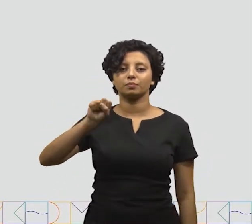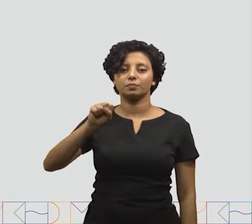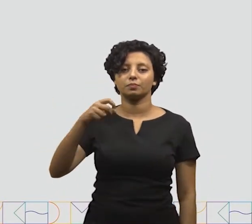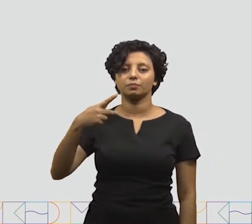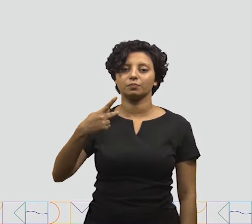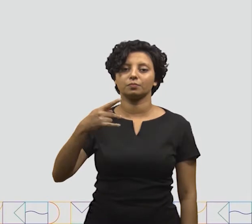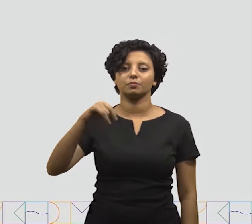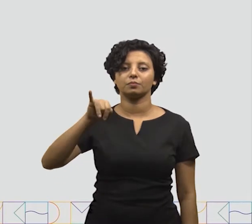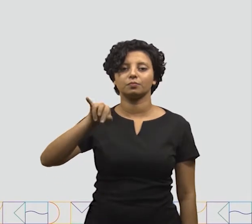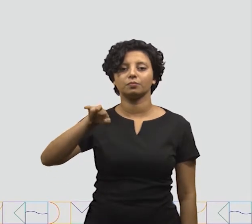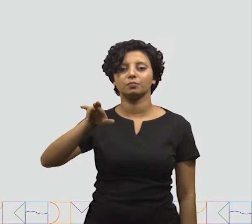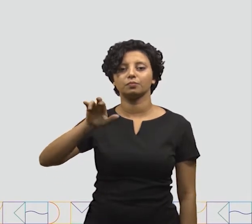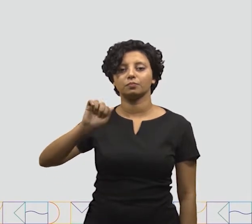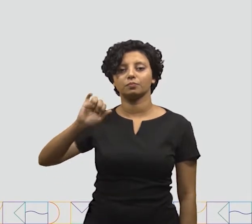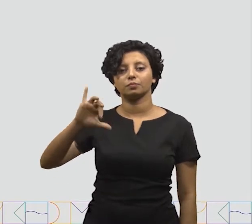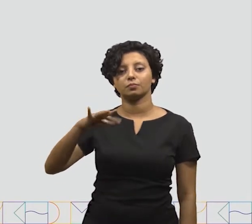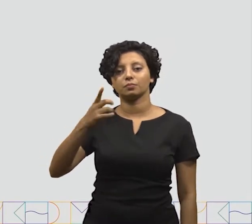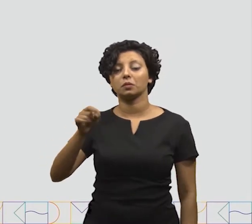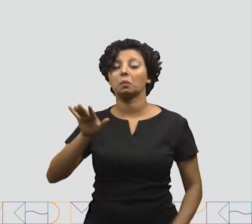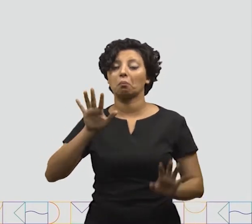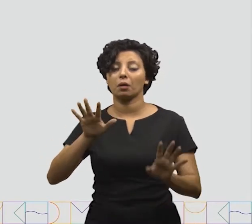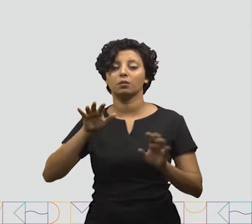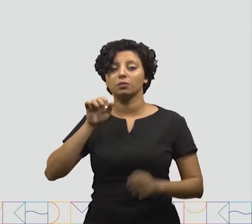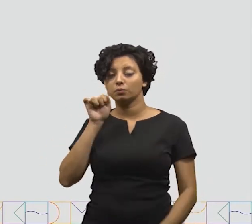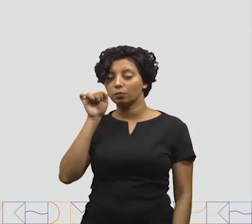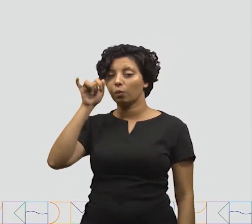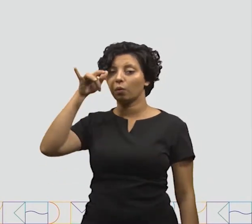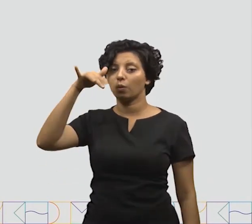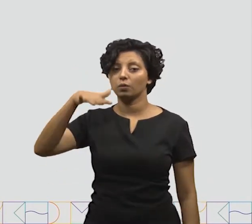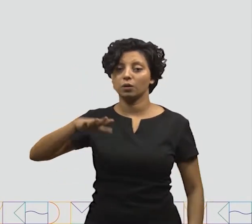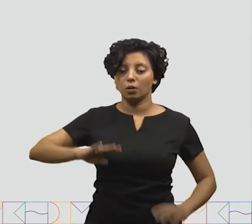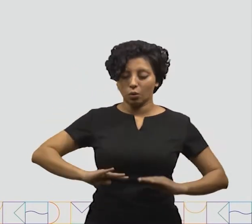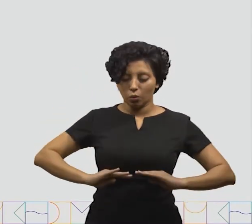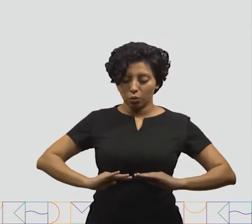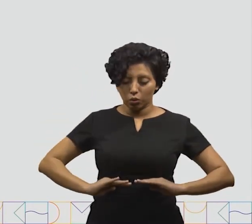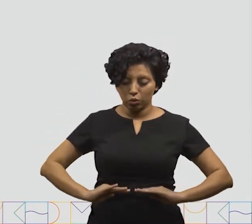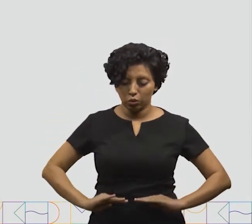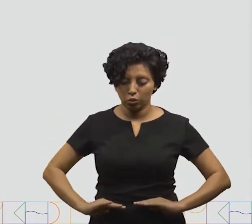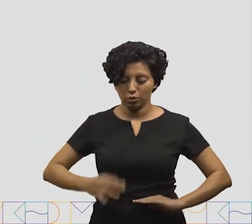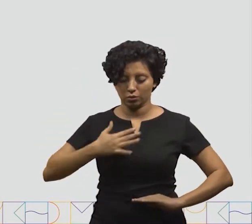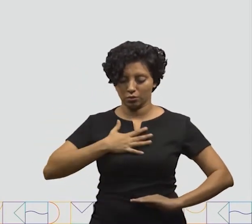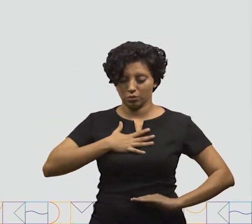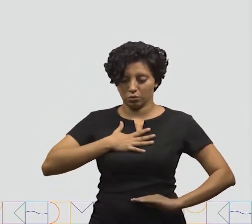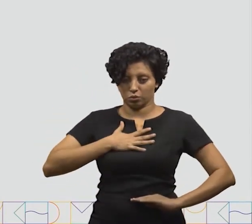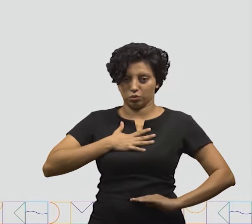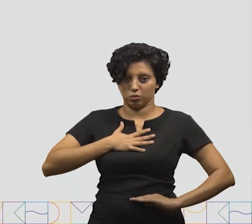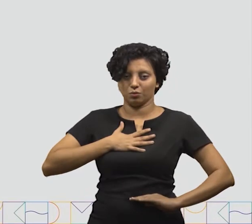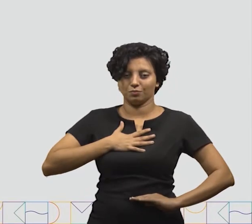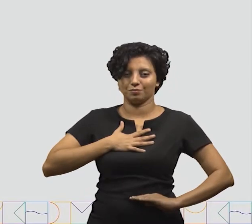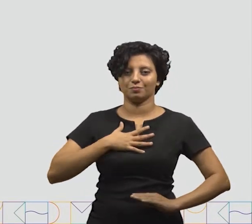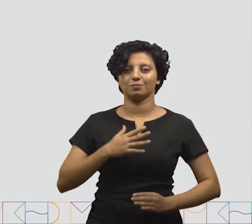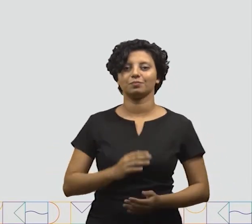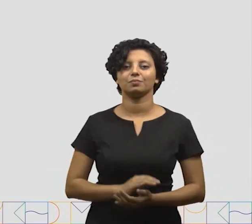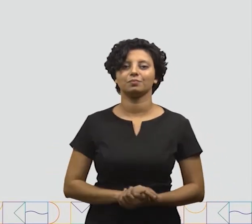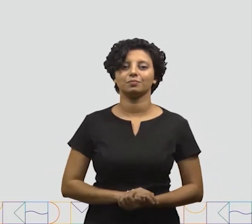inspiração. Na expiração, o diafragma relaxa, fazendo